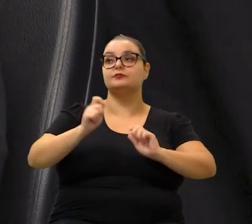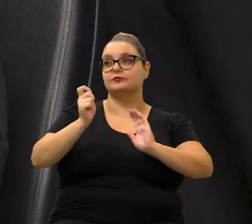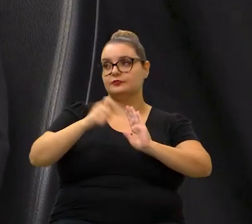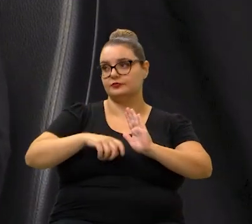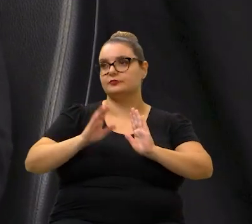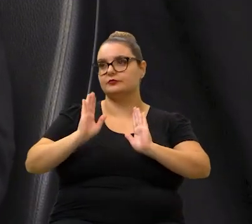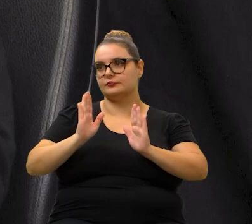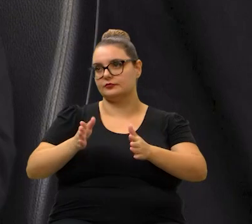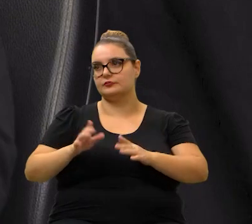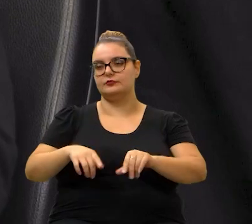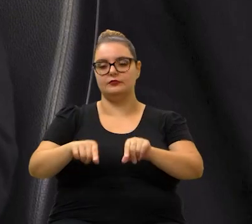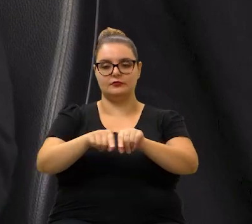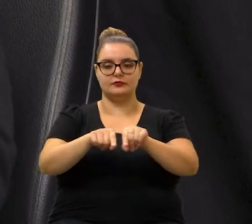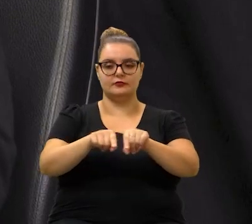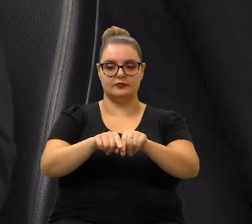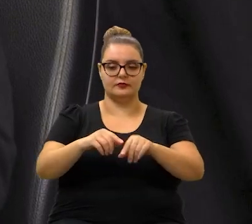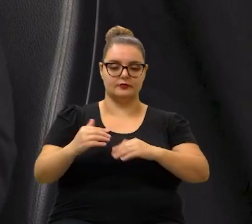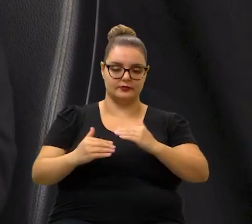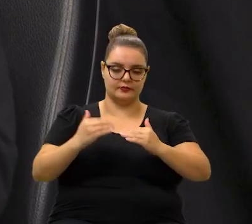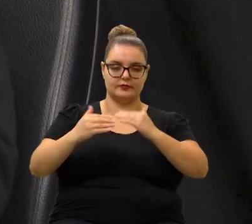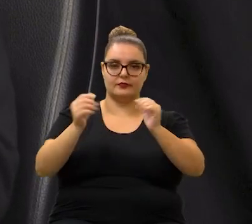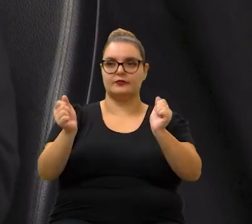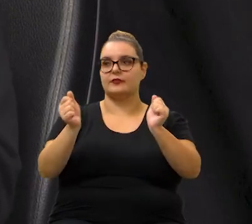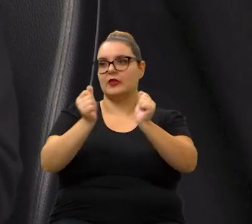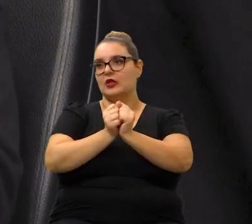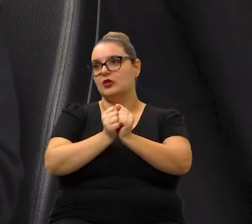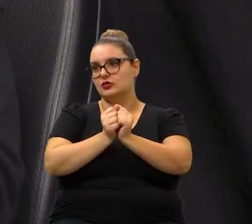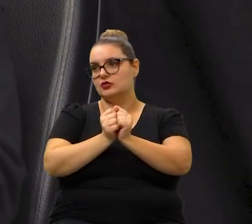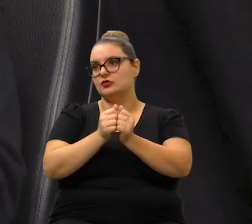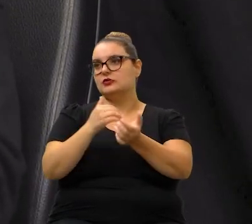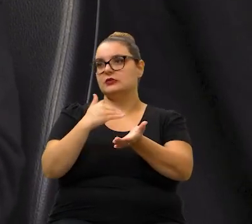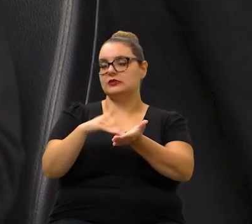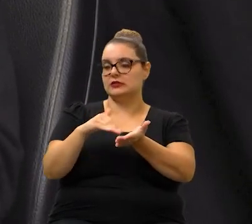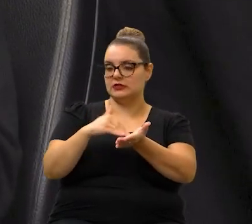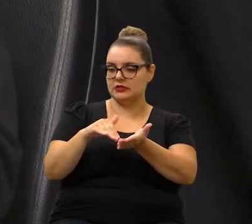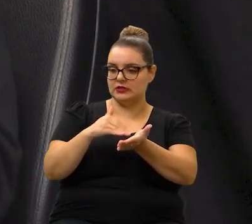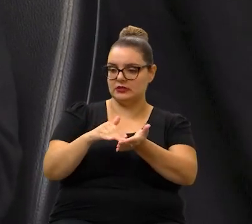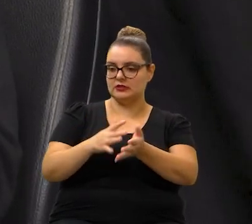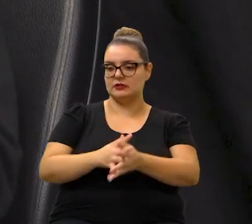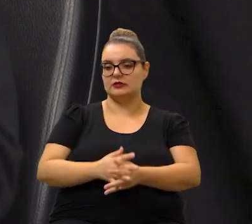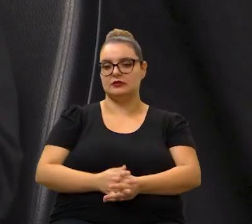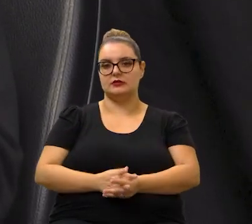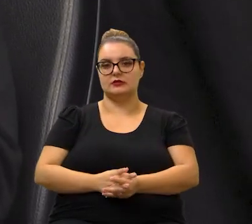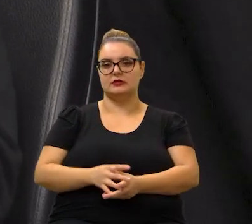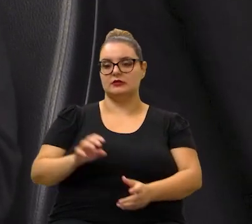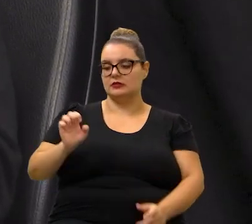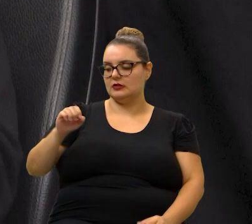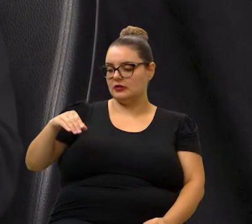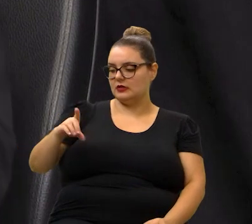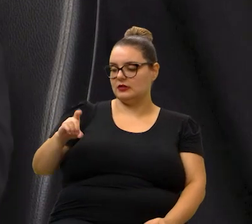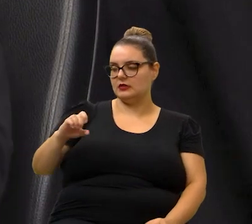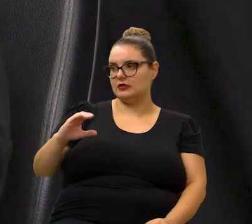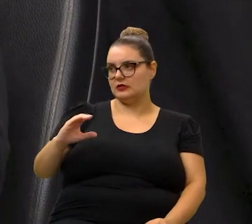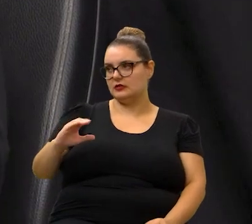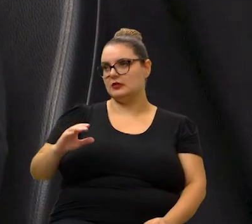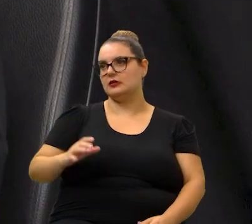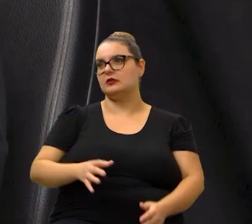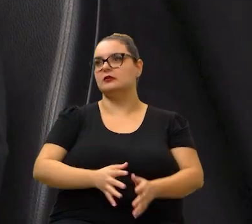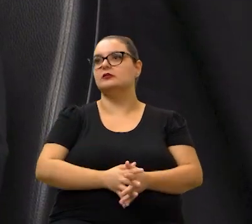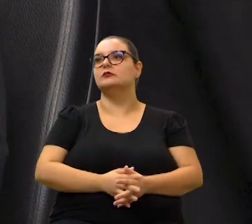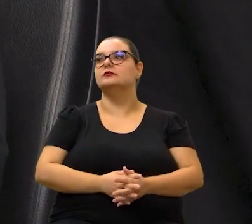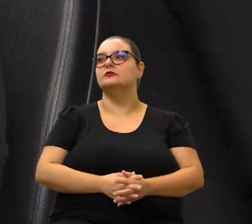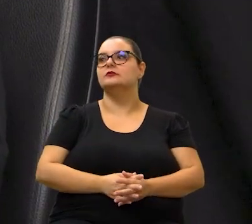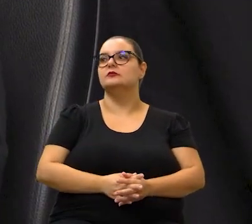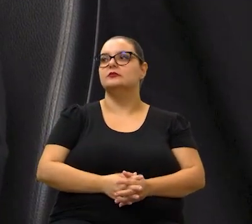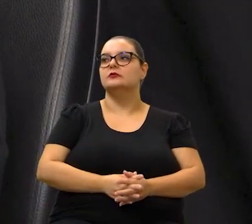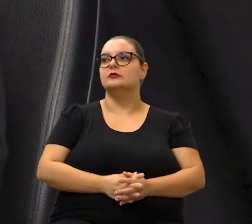já foi também algo construído junto à secretaria da indec né e